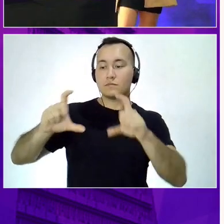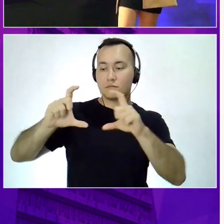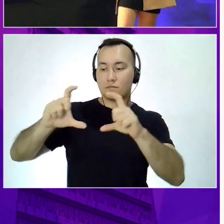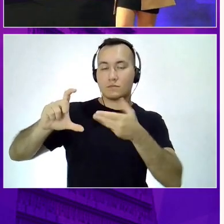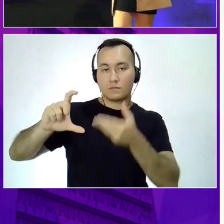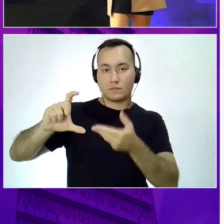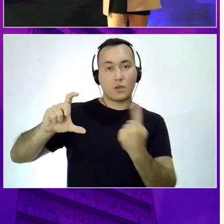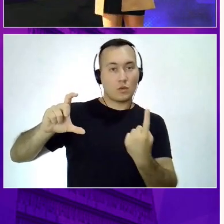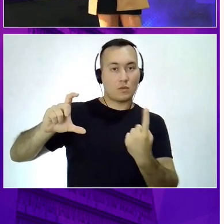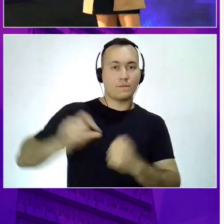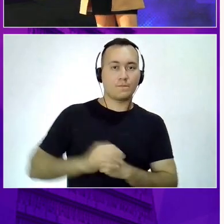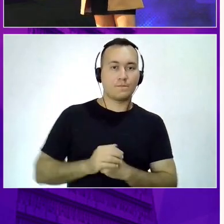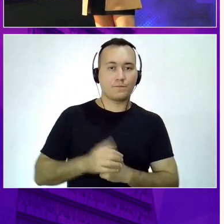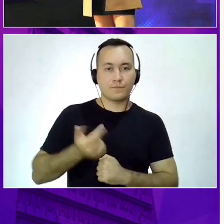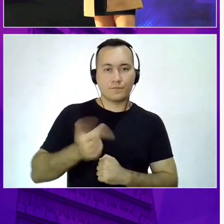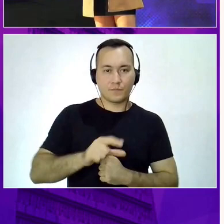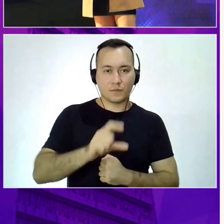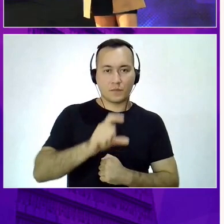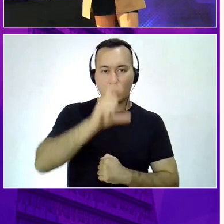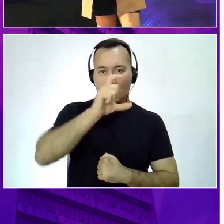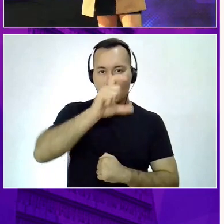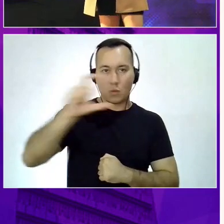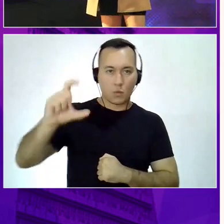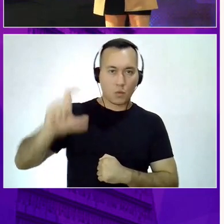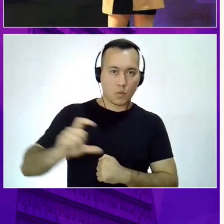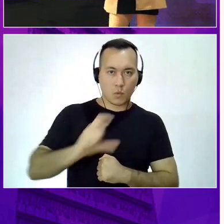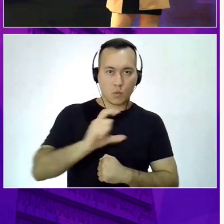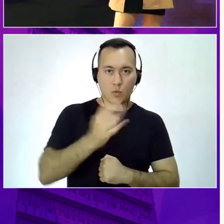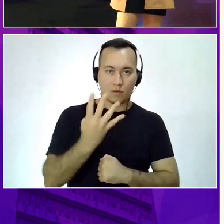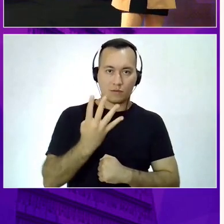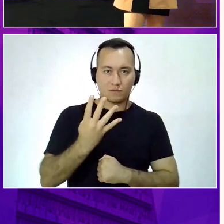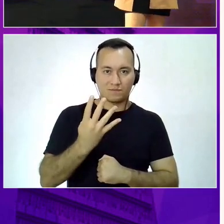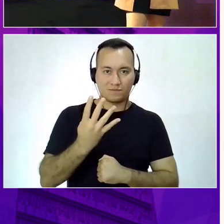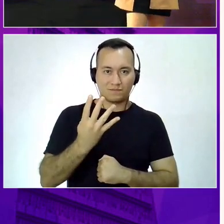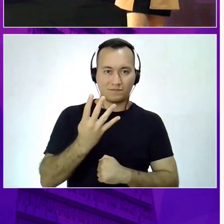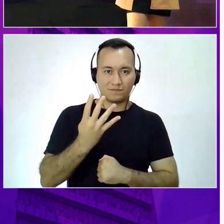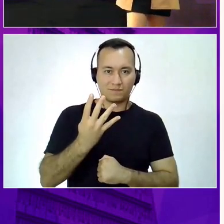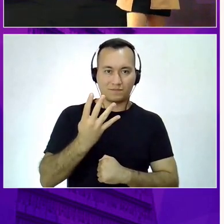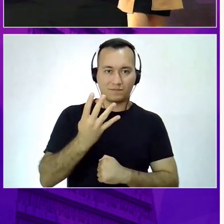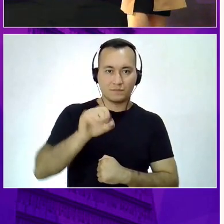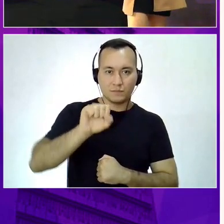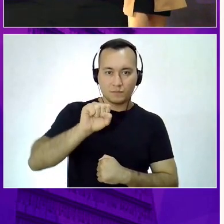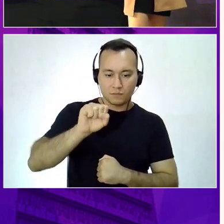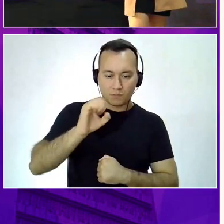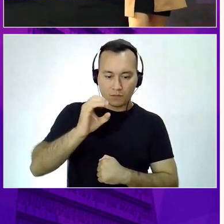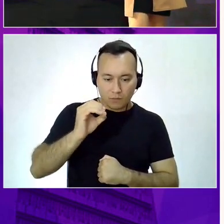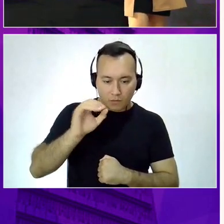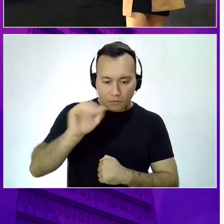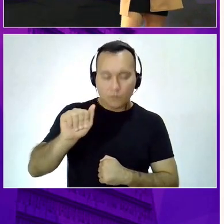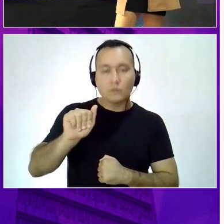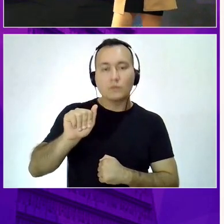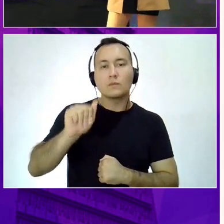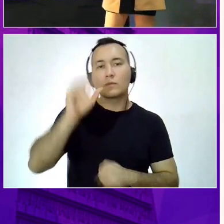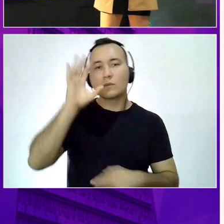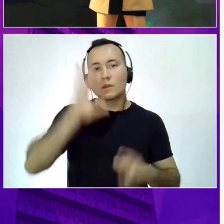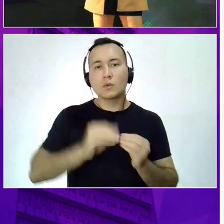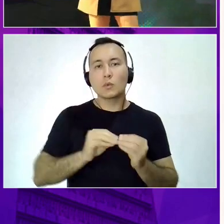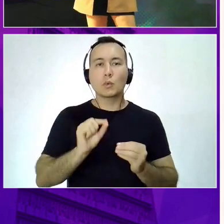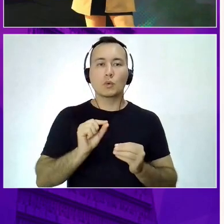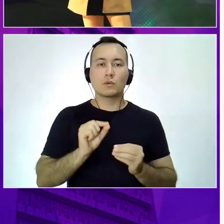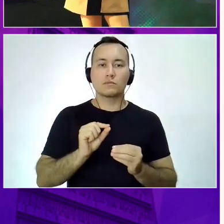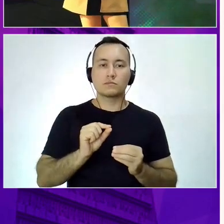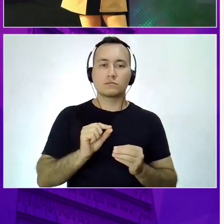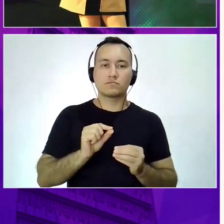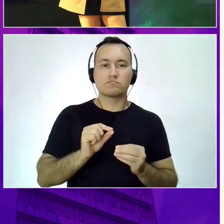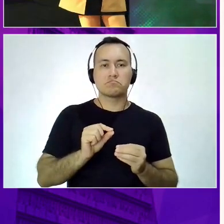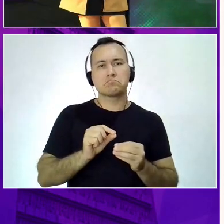não é usado, ele é bastante usado hoje em dia, que você tem os serviços com uma granularidade média. E você tem o